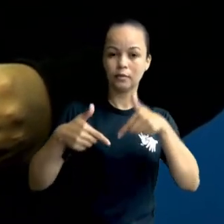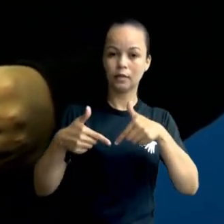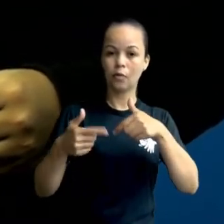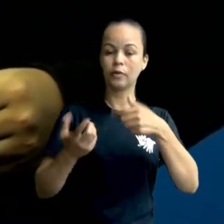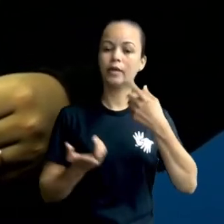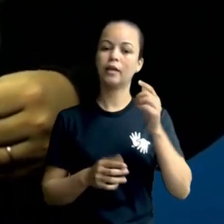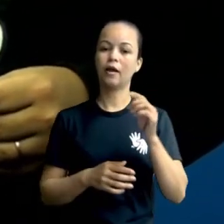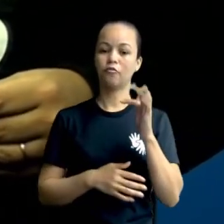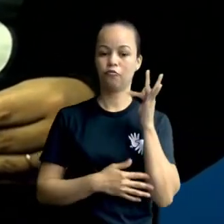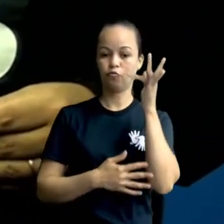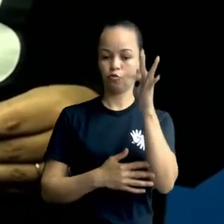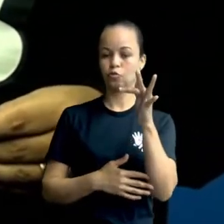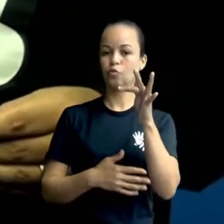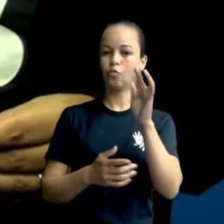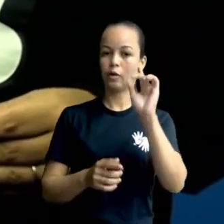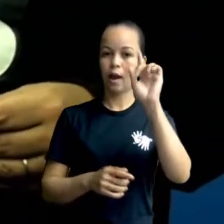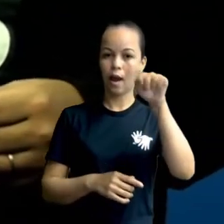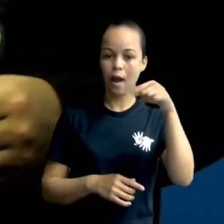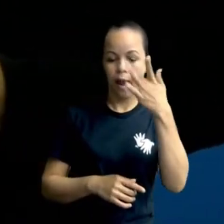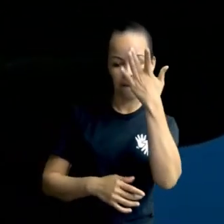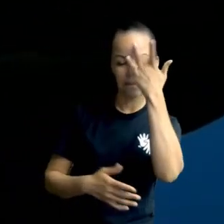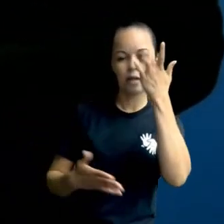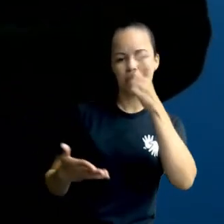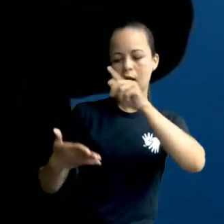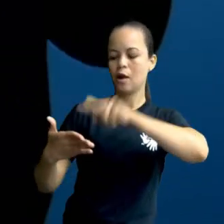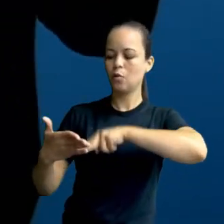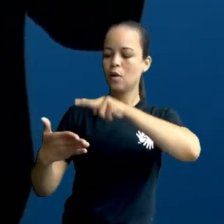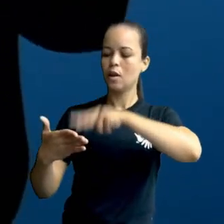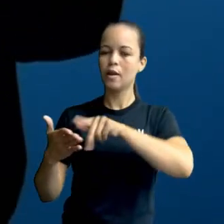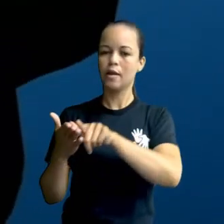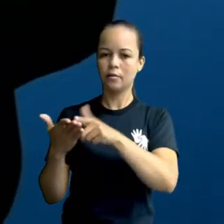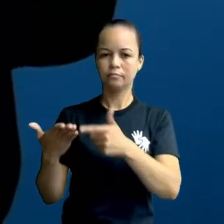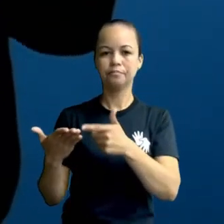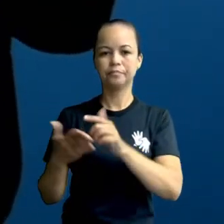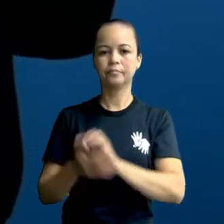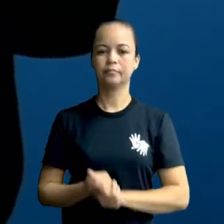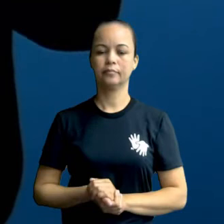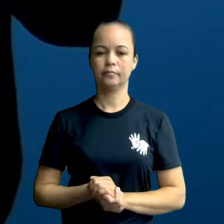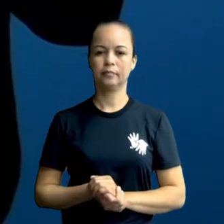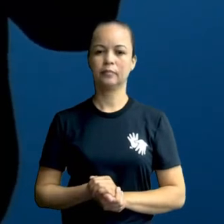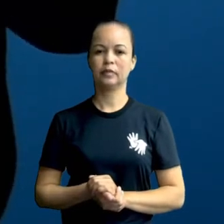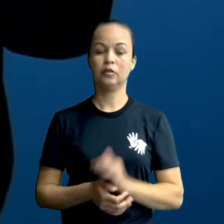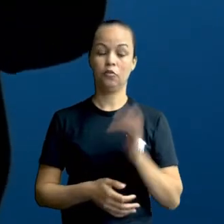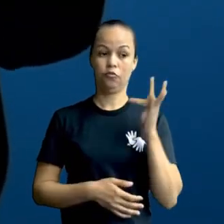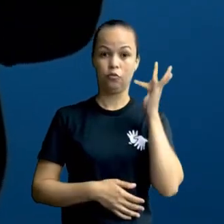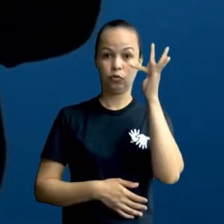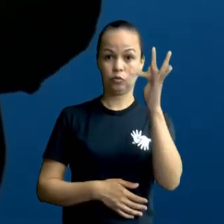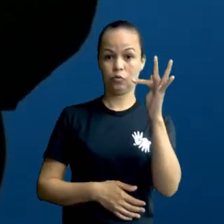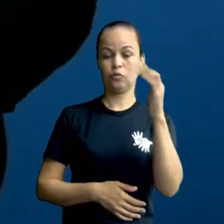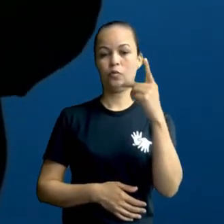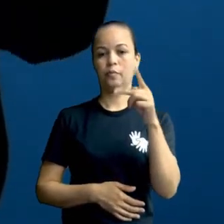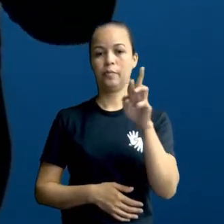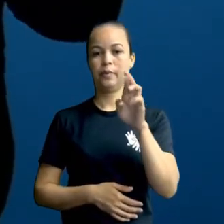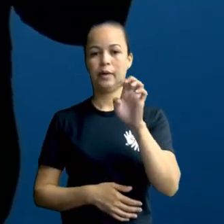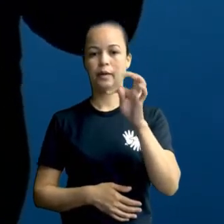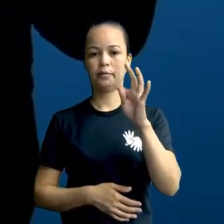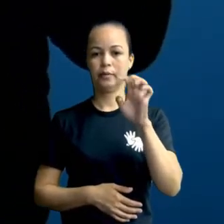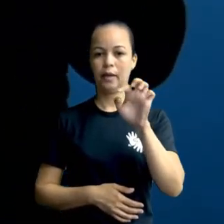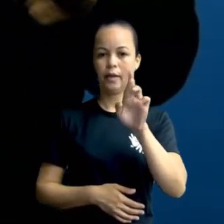ação que irá se realizar. Futuro do pretérito, tá